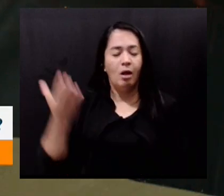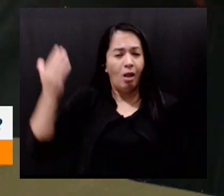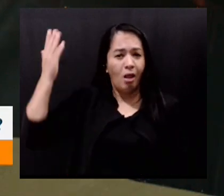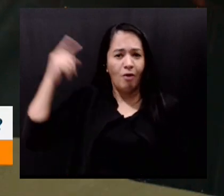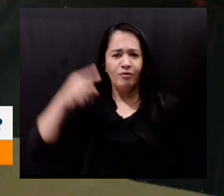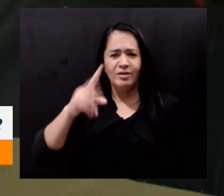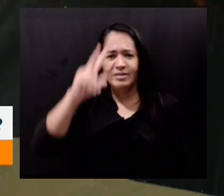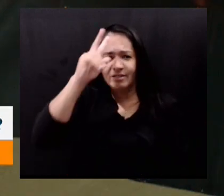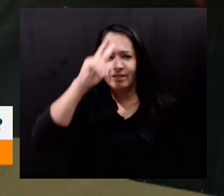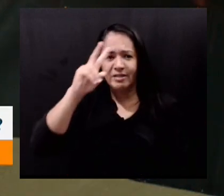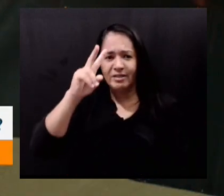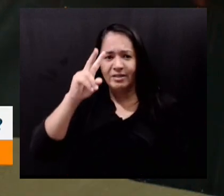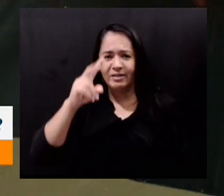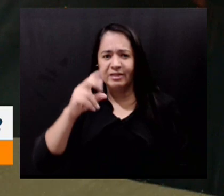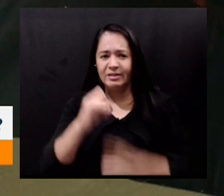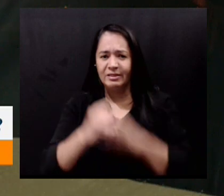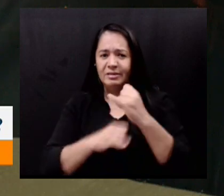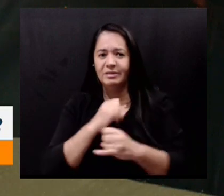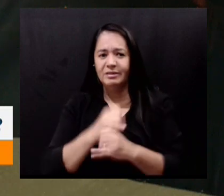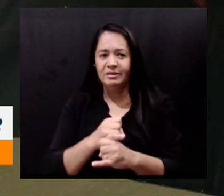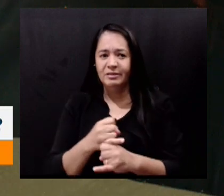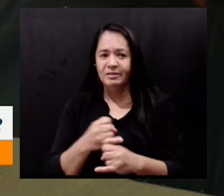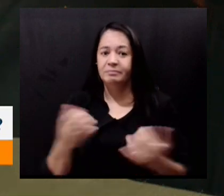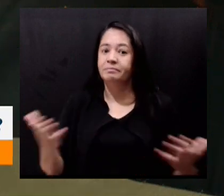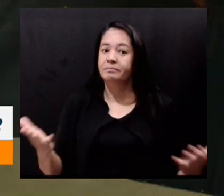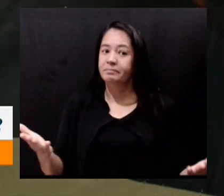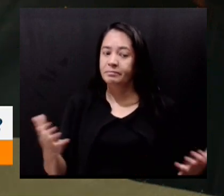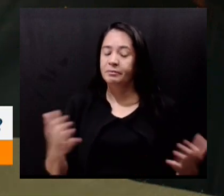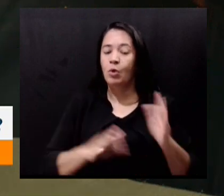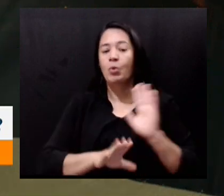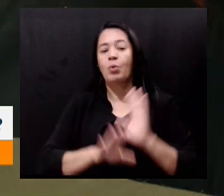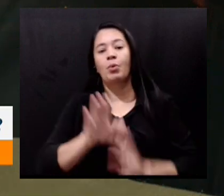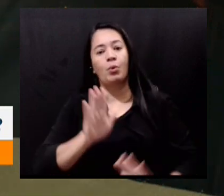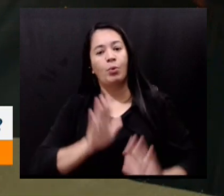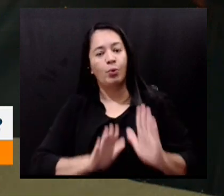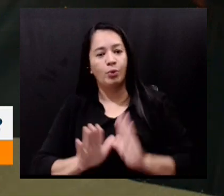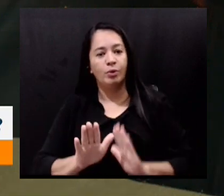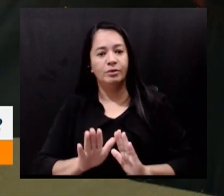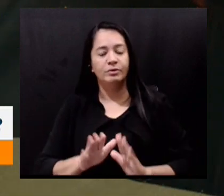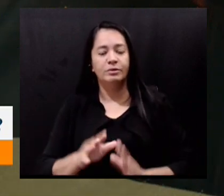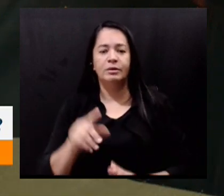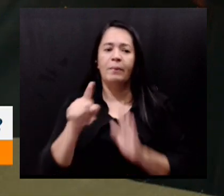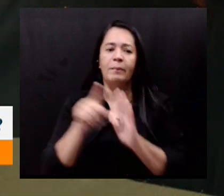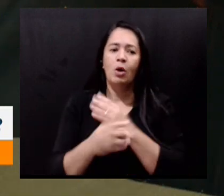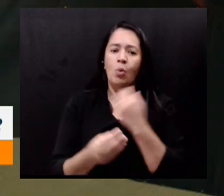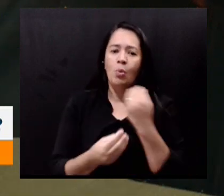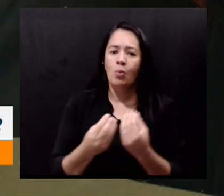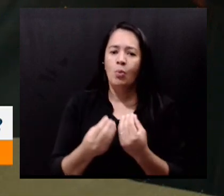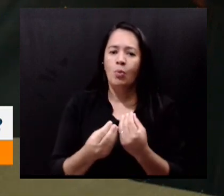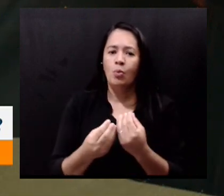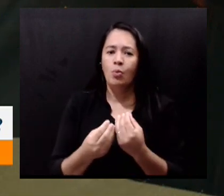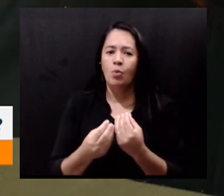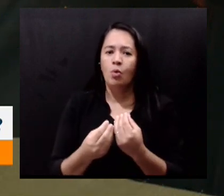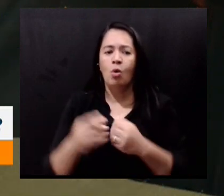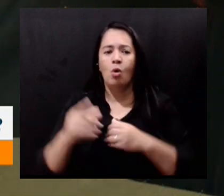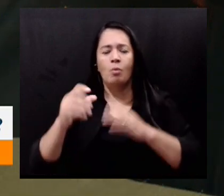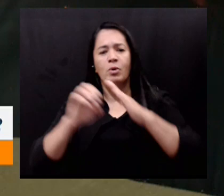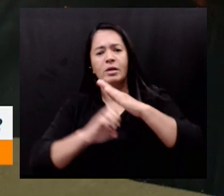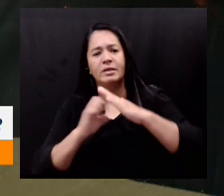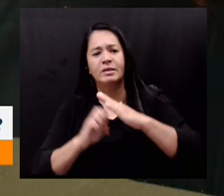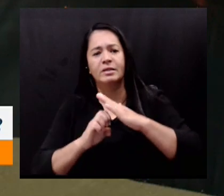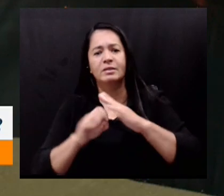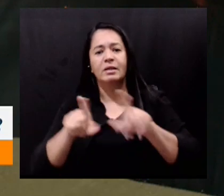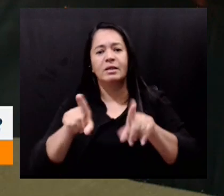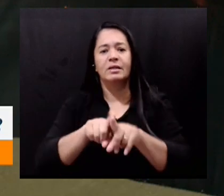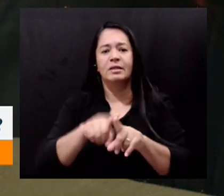lá, há anos atrás? Então, tem que tomar cuidado. Suzana, eu pergunto para você, como é que as marcas e os influenciadores estão se preparando para